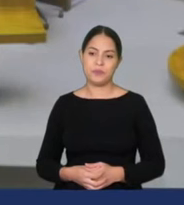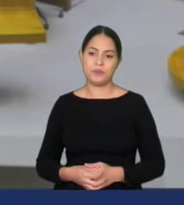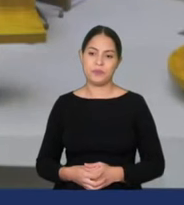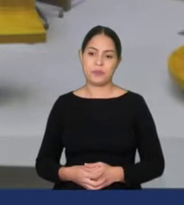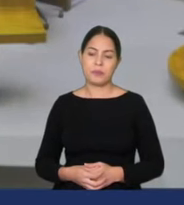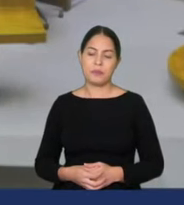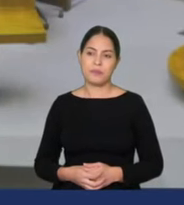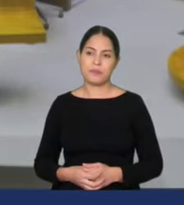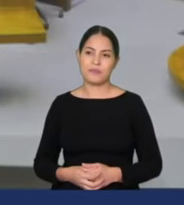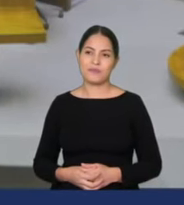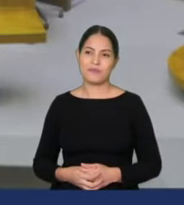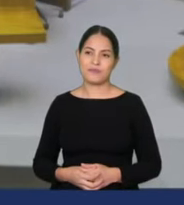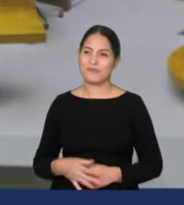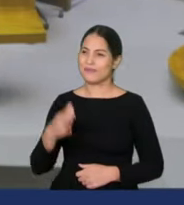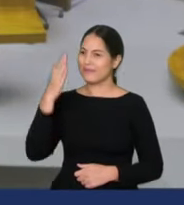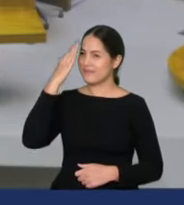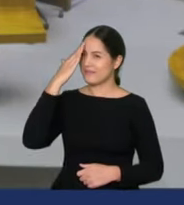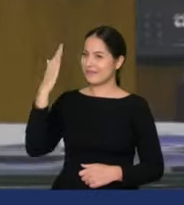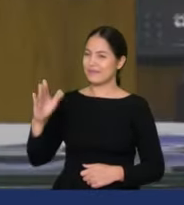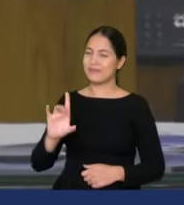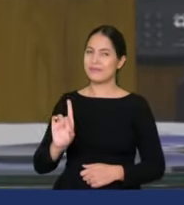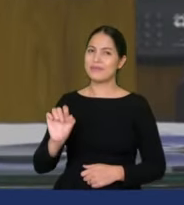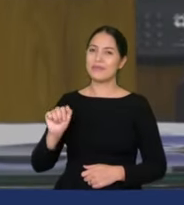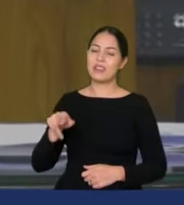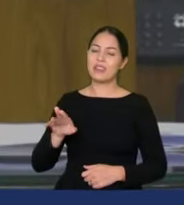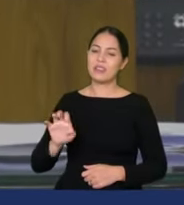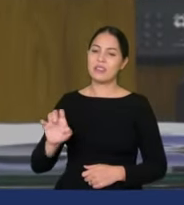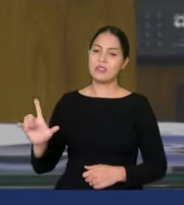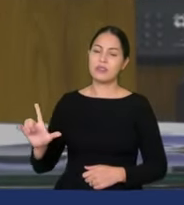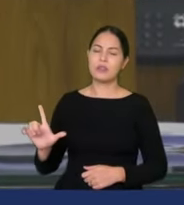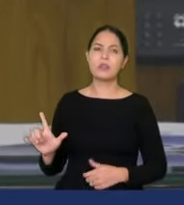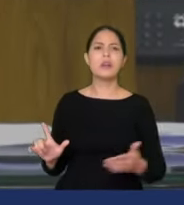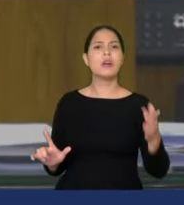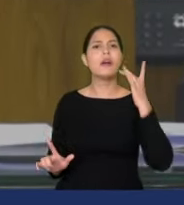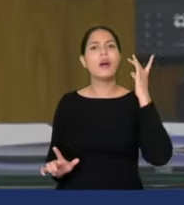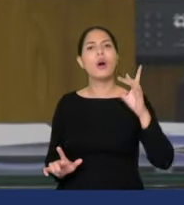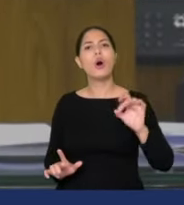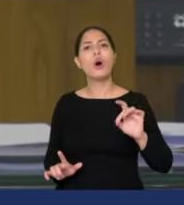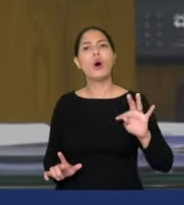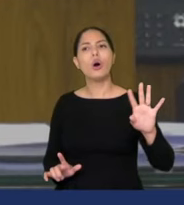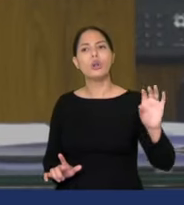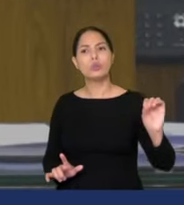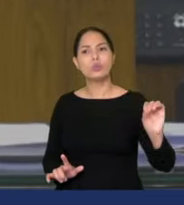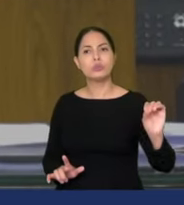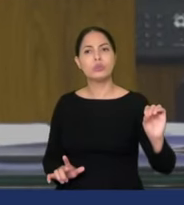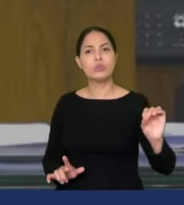Obrigado, deputado Daniel. Deputado Otto Filho,